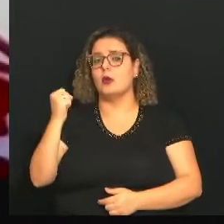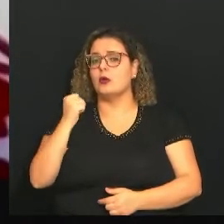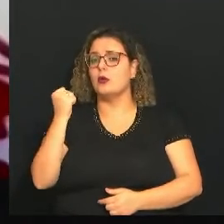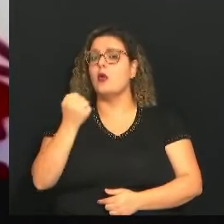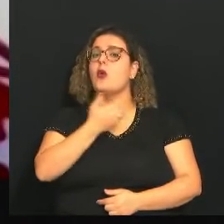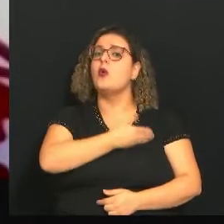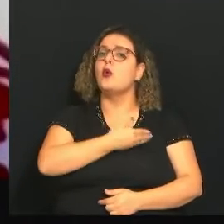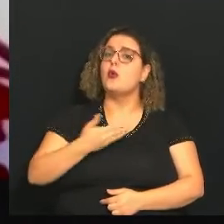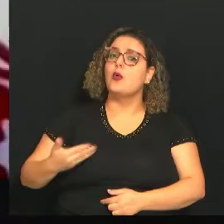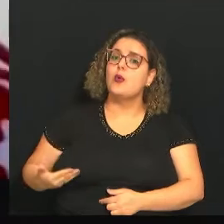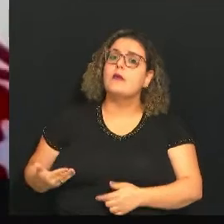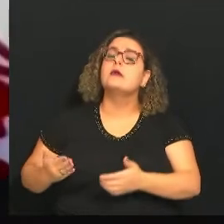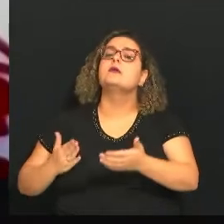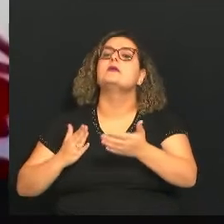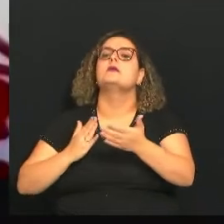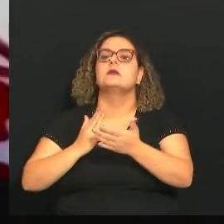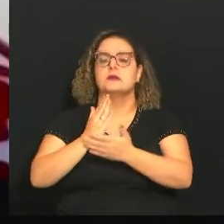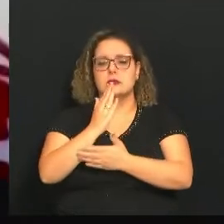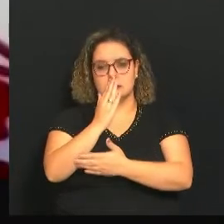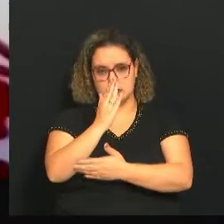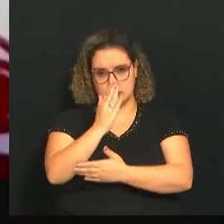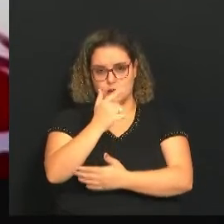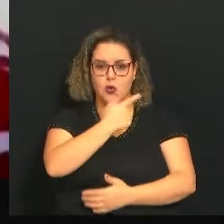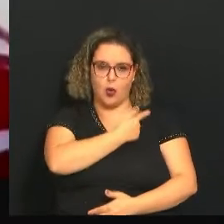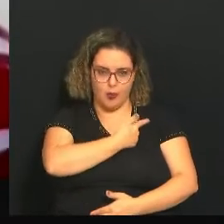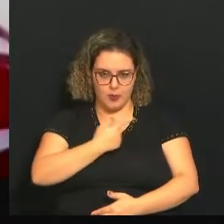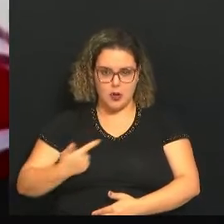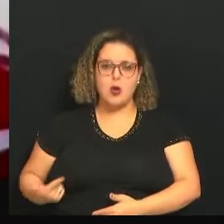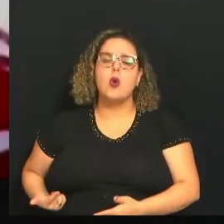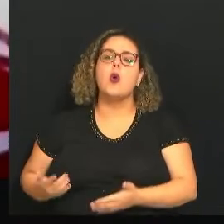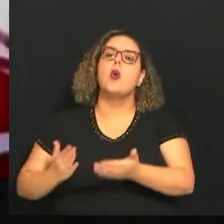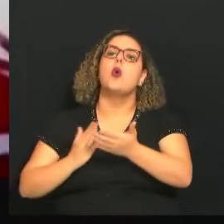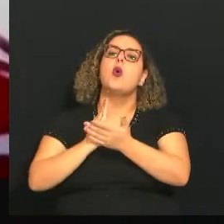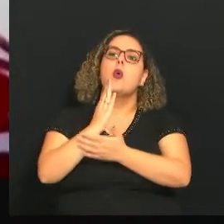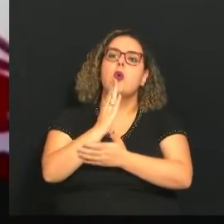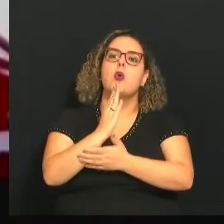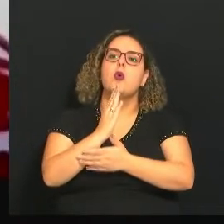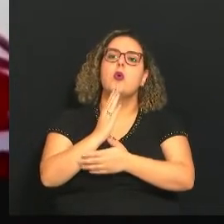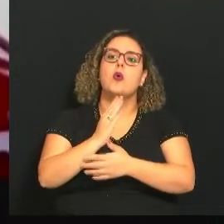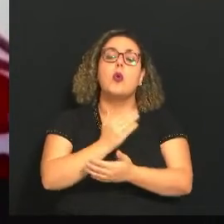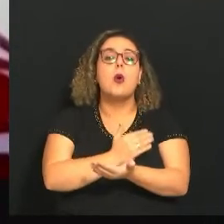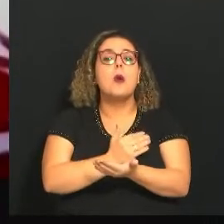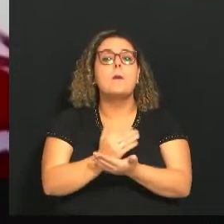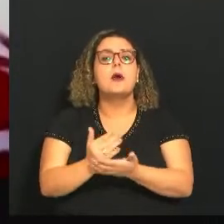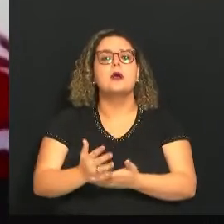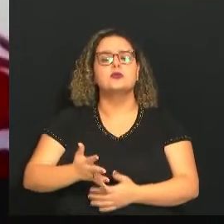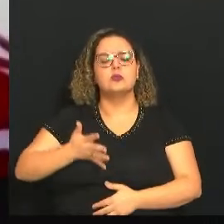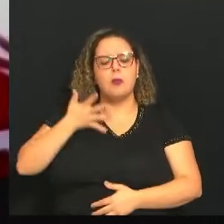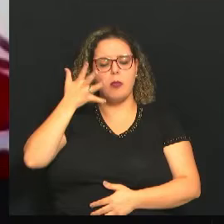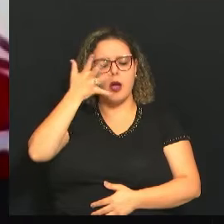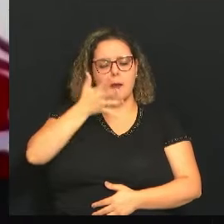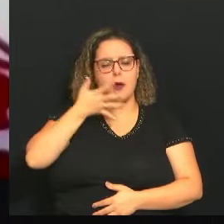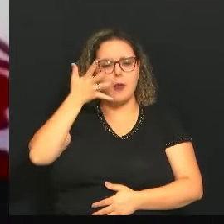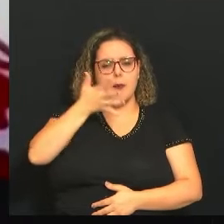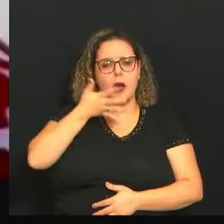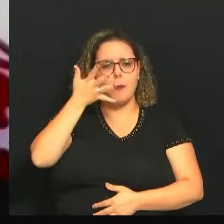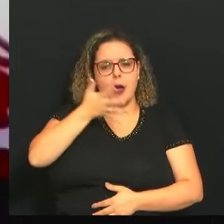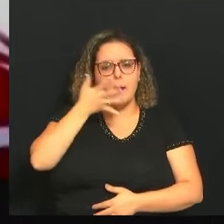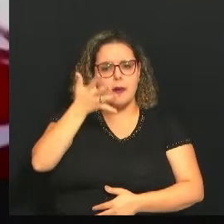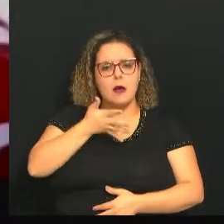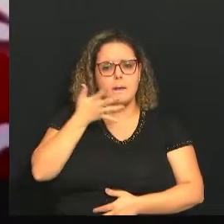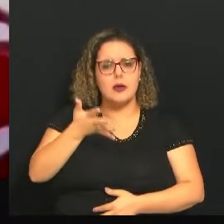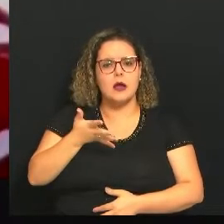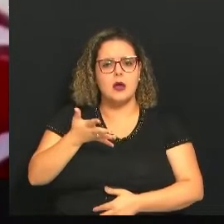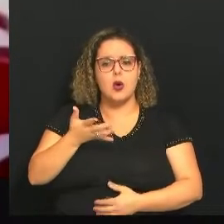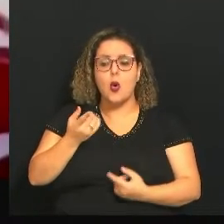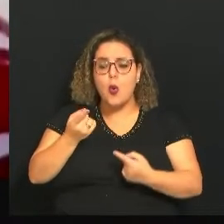foram eleitos, né, compram esse discurso de atacar o servidor público, de